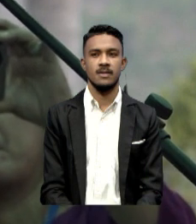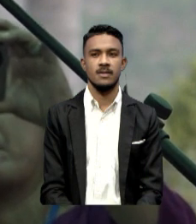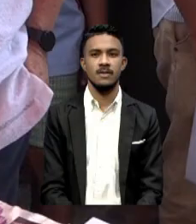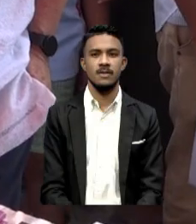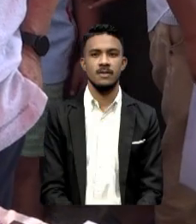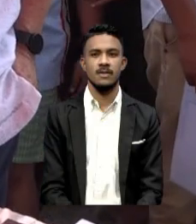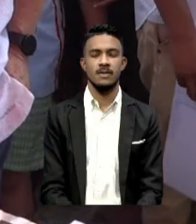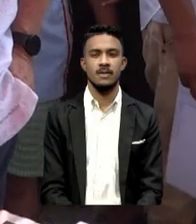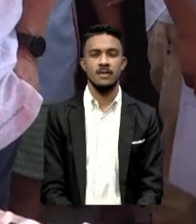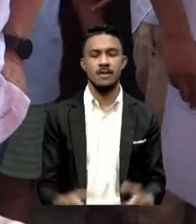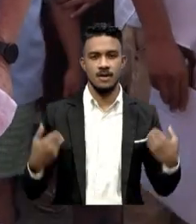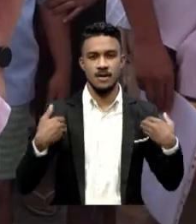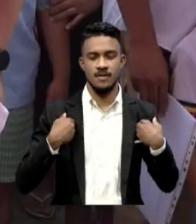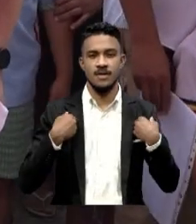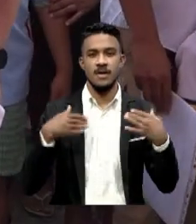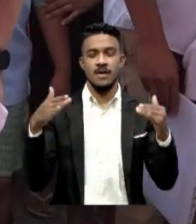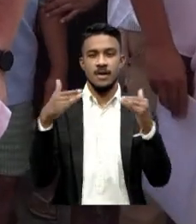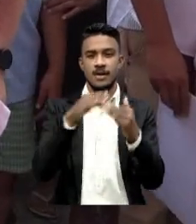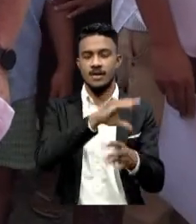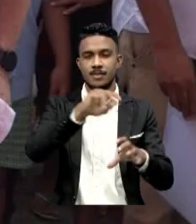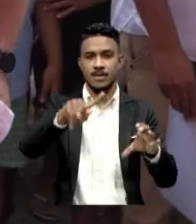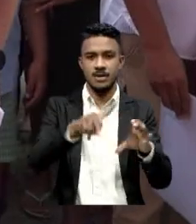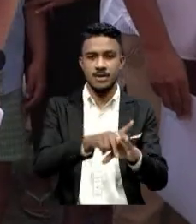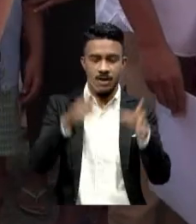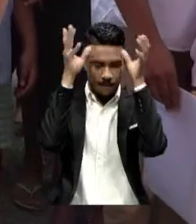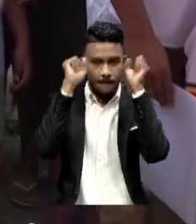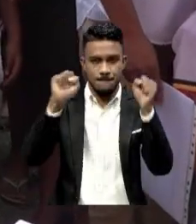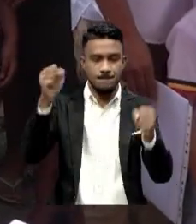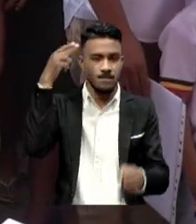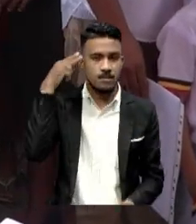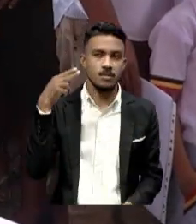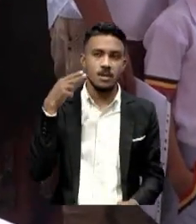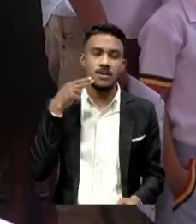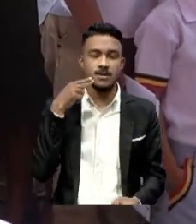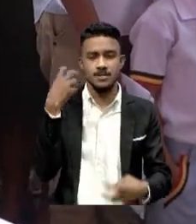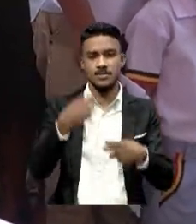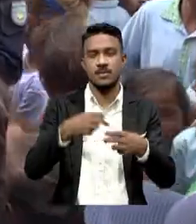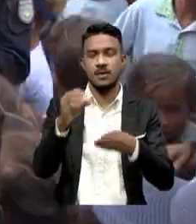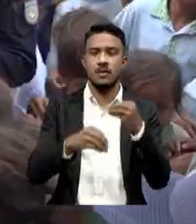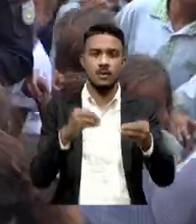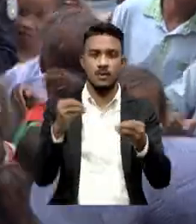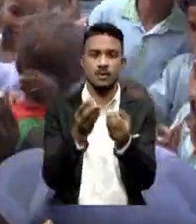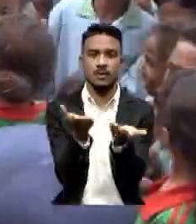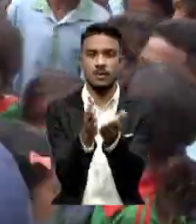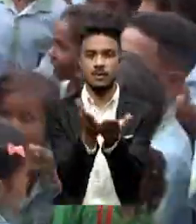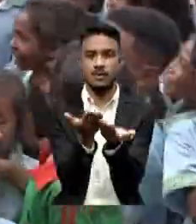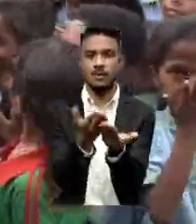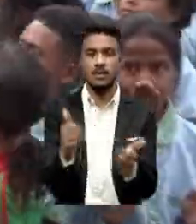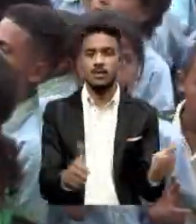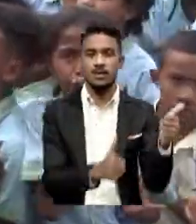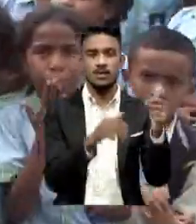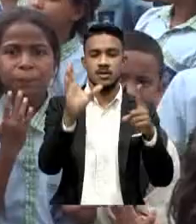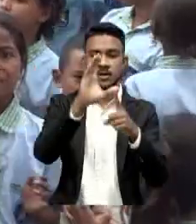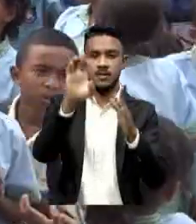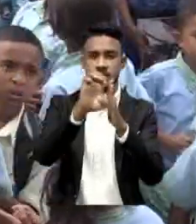Livro. E a âmbito Feira Nemos, Presidente da República, Zera Muzorta, preocupa com a ba livro, tamba tuercefe